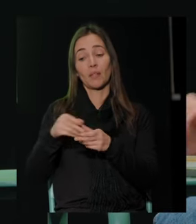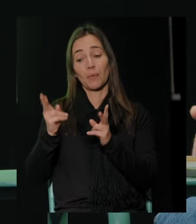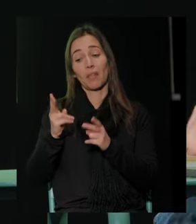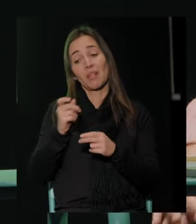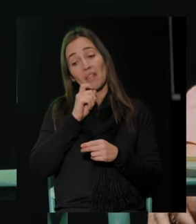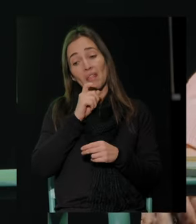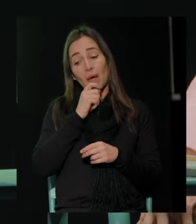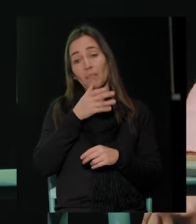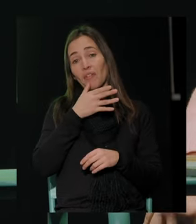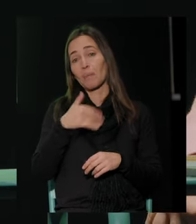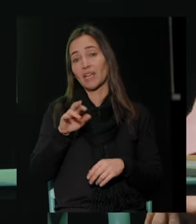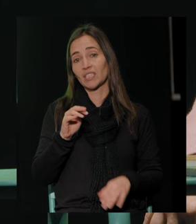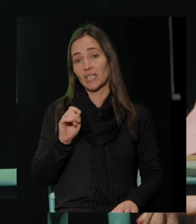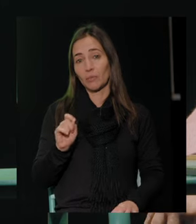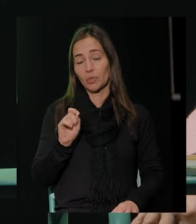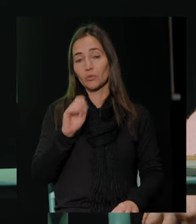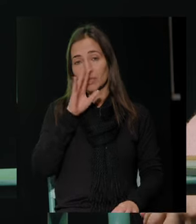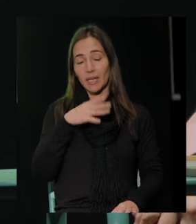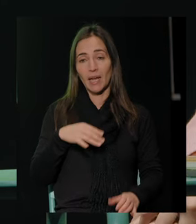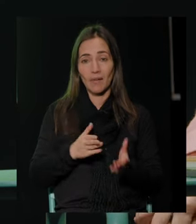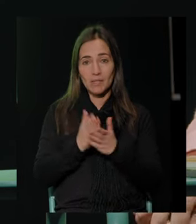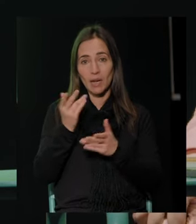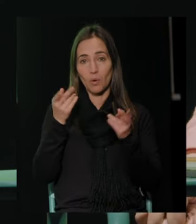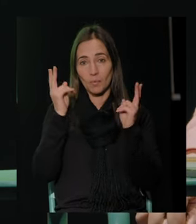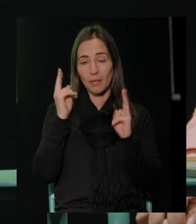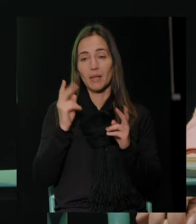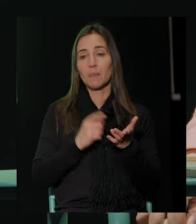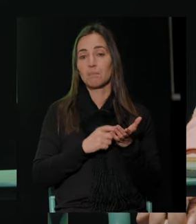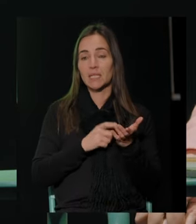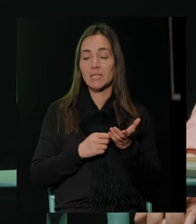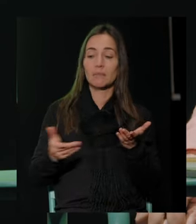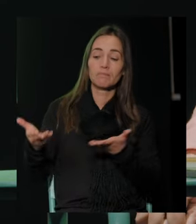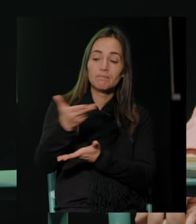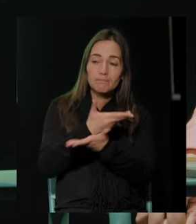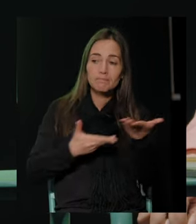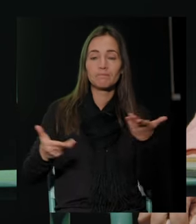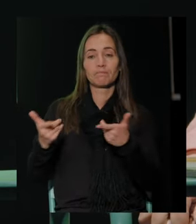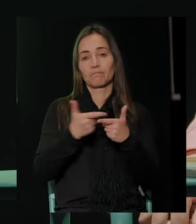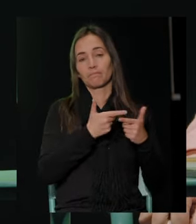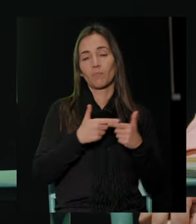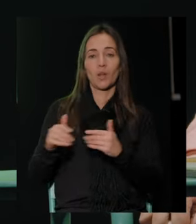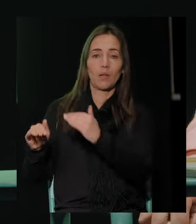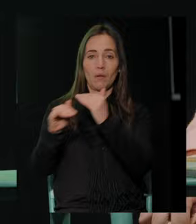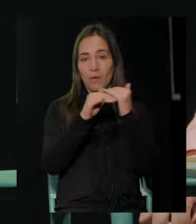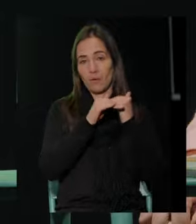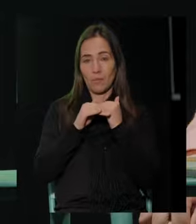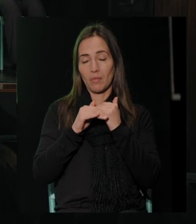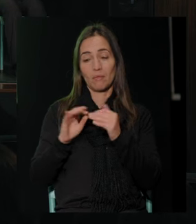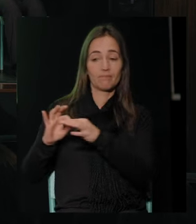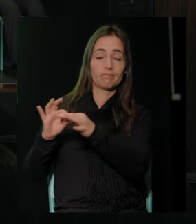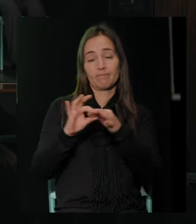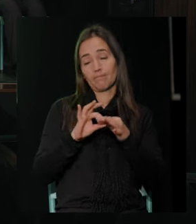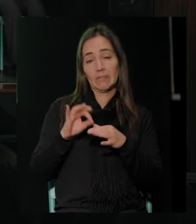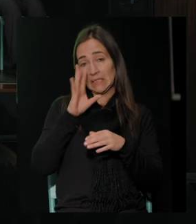conversa. Se queremos avançar com esta liberdade, ela tem de ser partilhada, tem de ser igualitária e tem de ser fraterna, porque